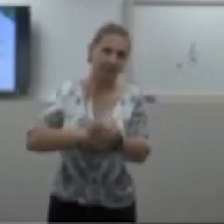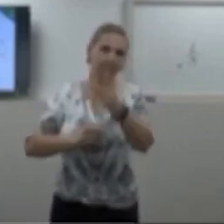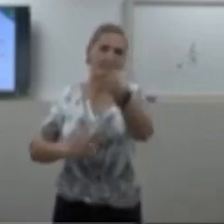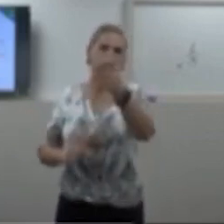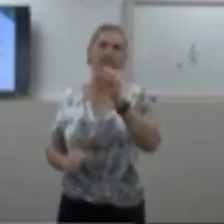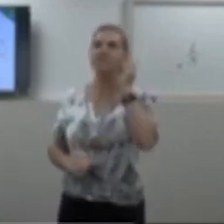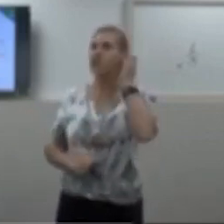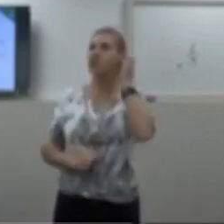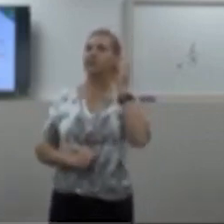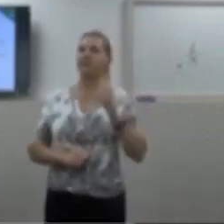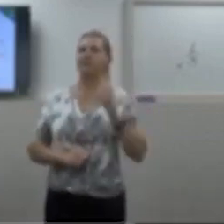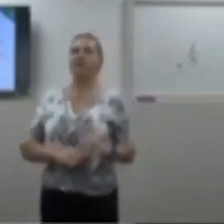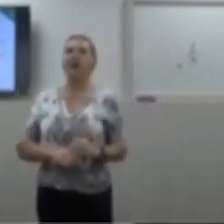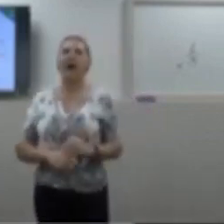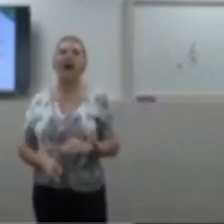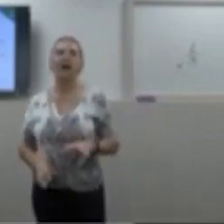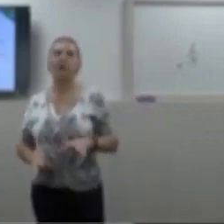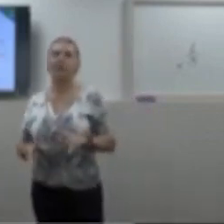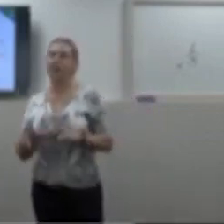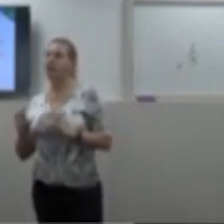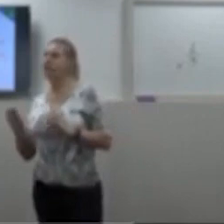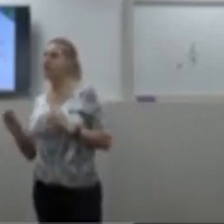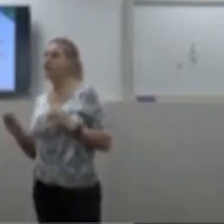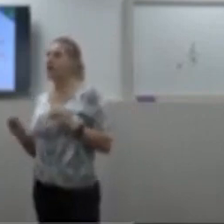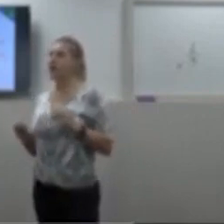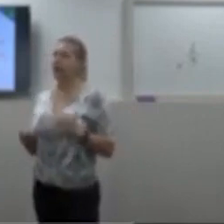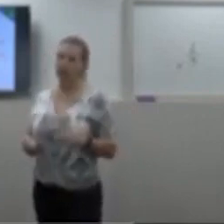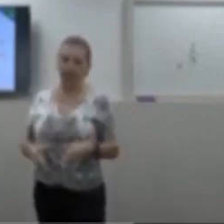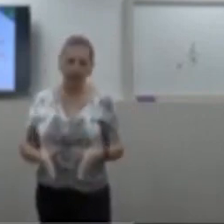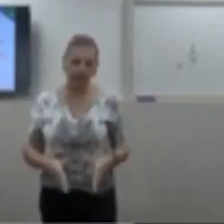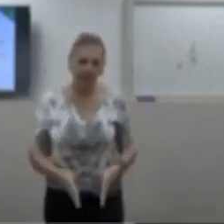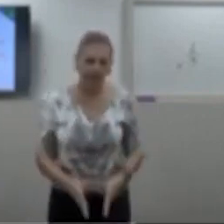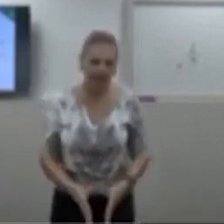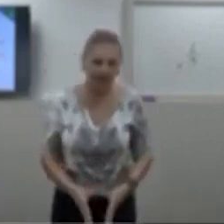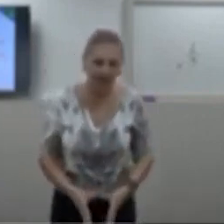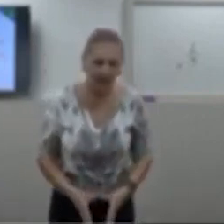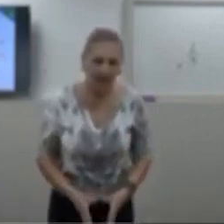12. 15 dias. Ah, eu fiz